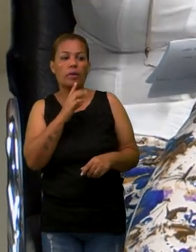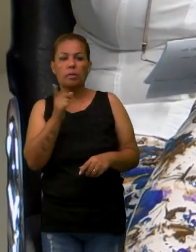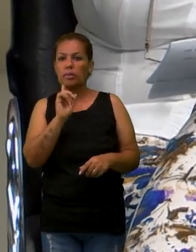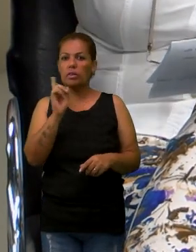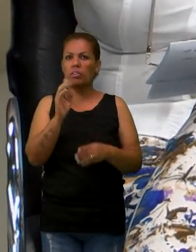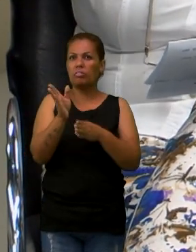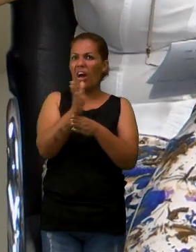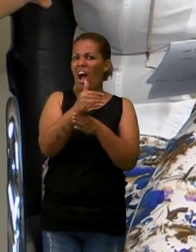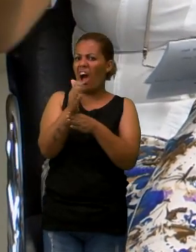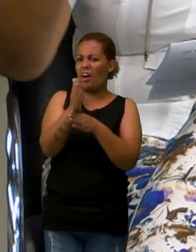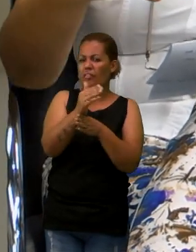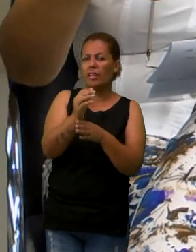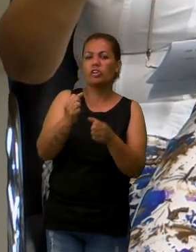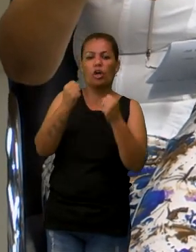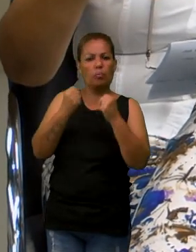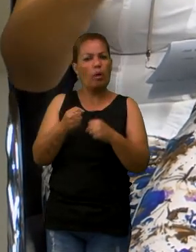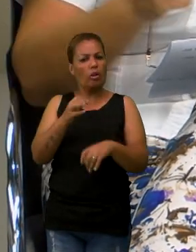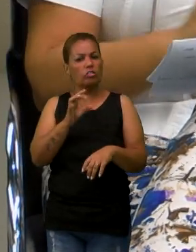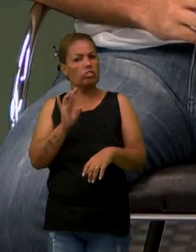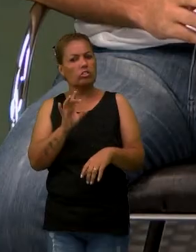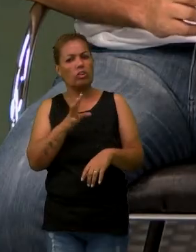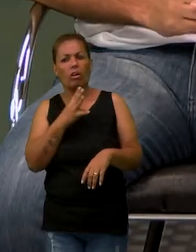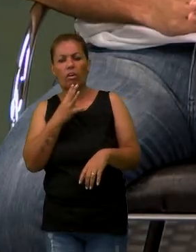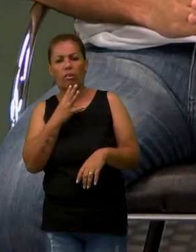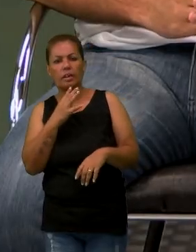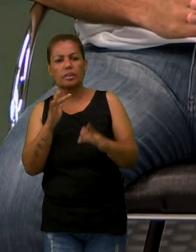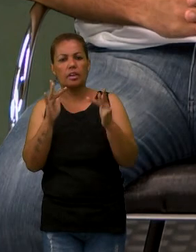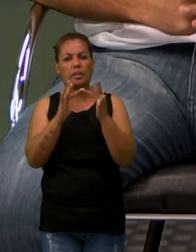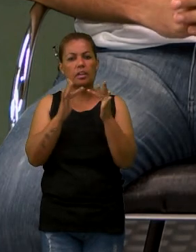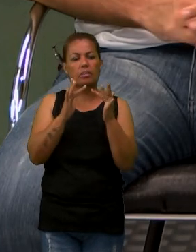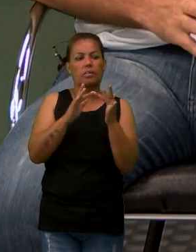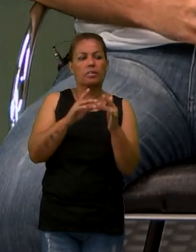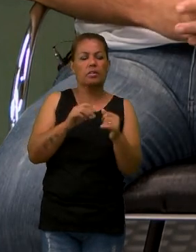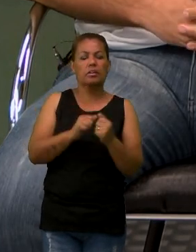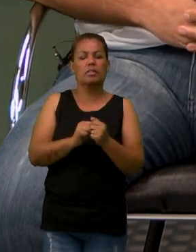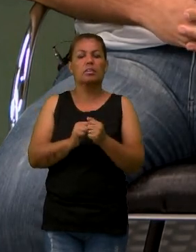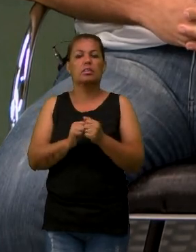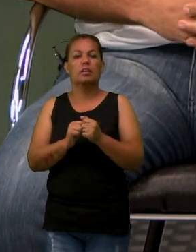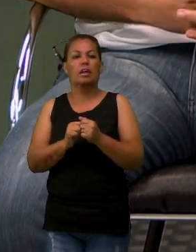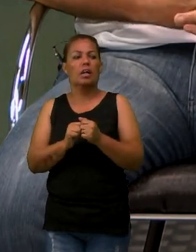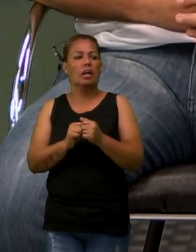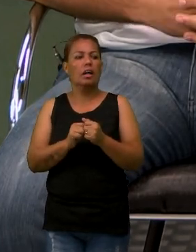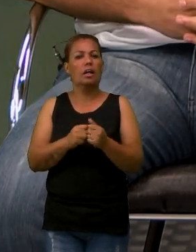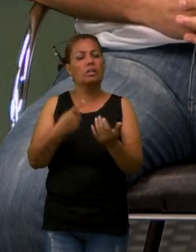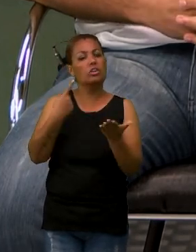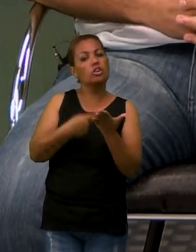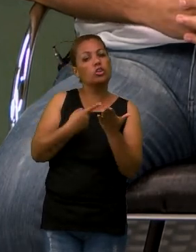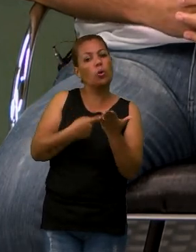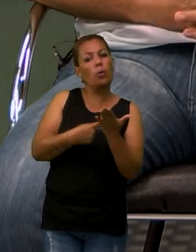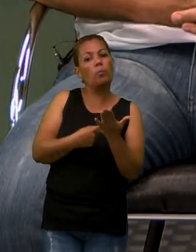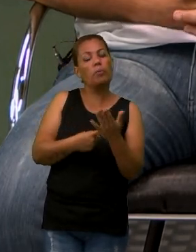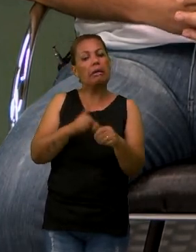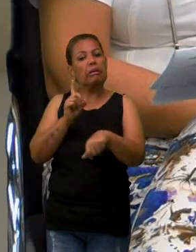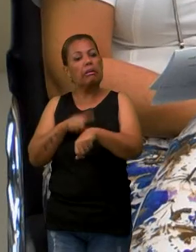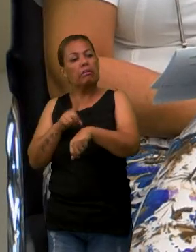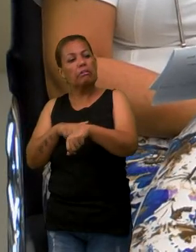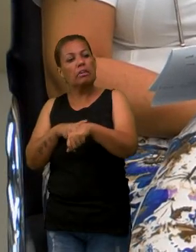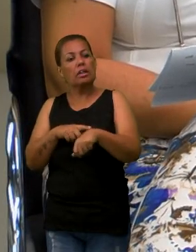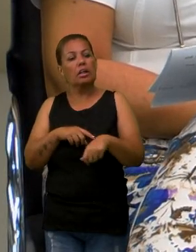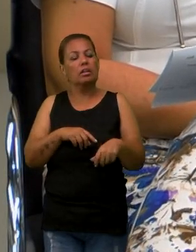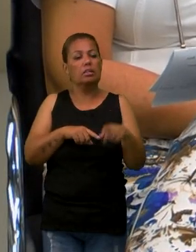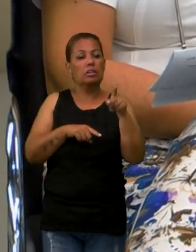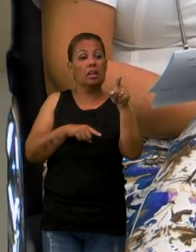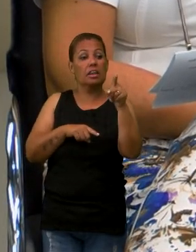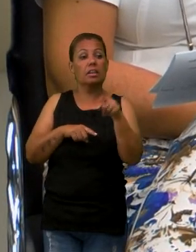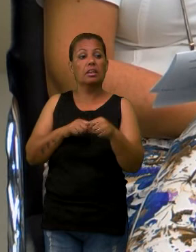vá praticar o esporte pode pode só entrar em contato com a gente e ajeitar agenda uma boa hora e aí valdir